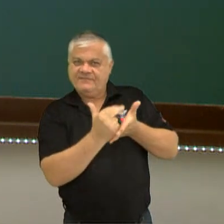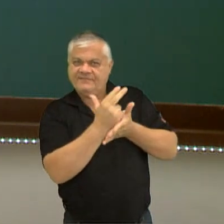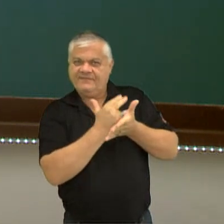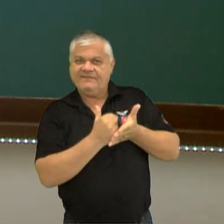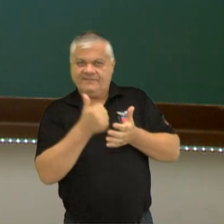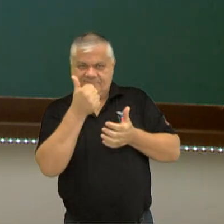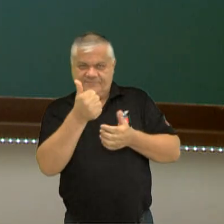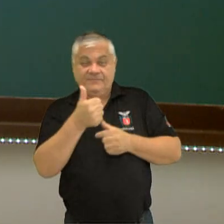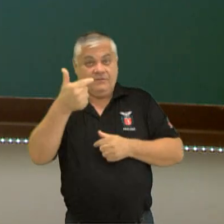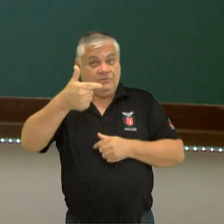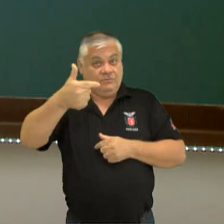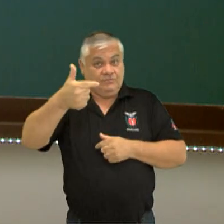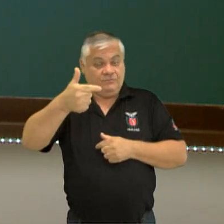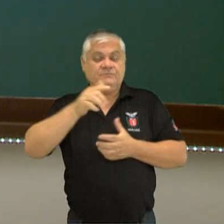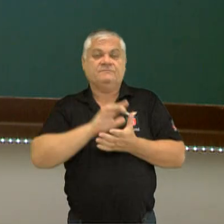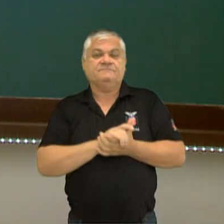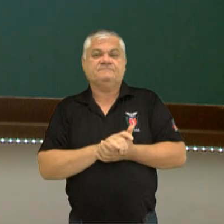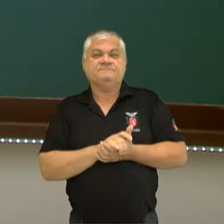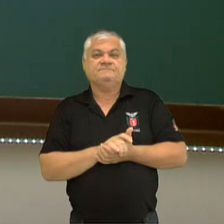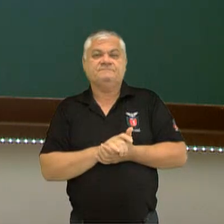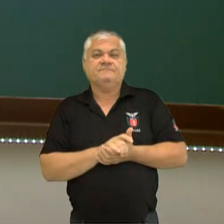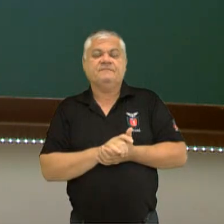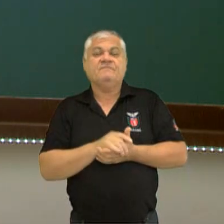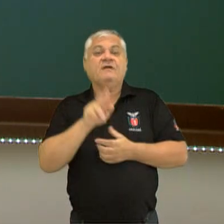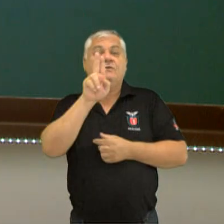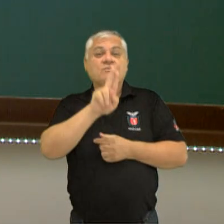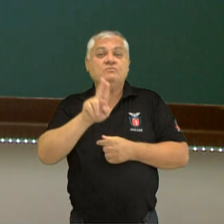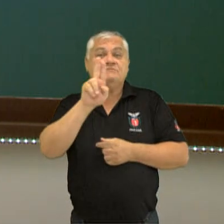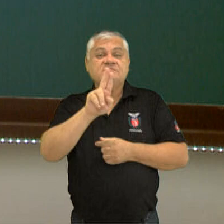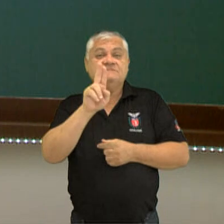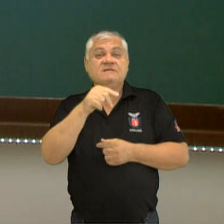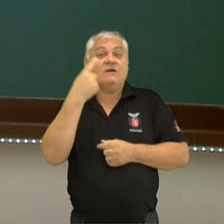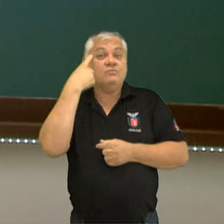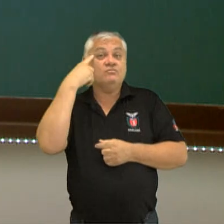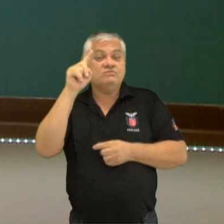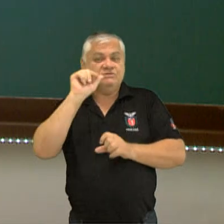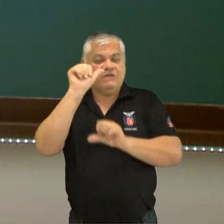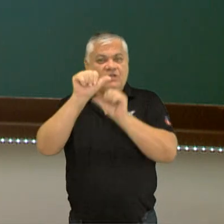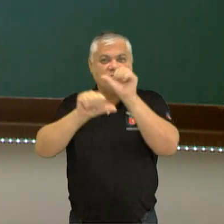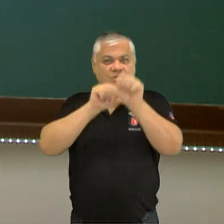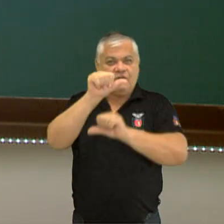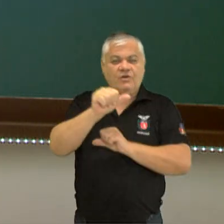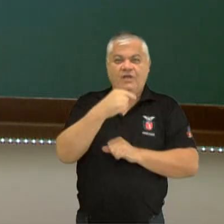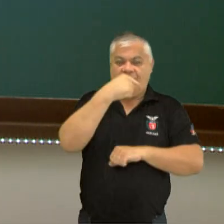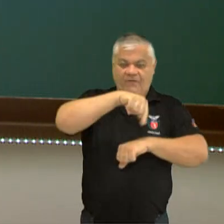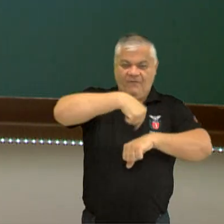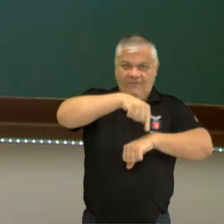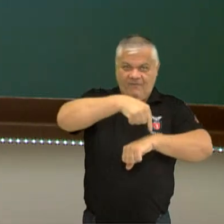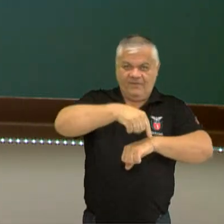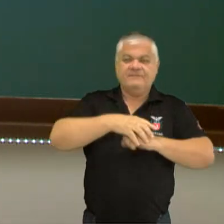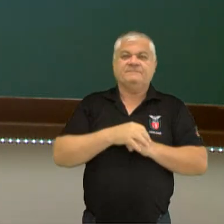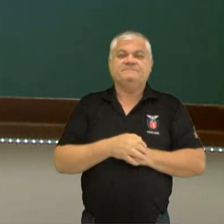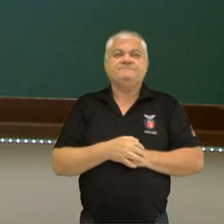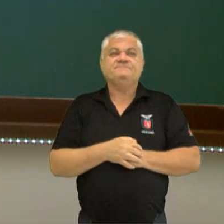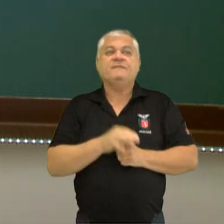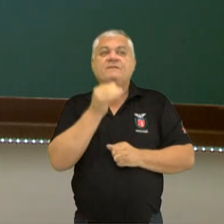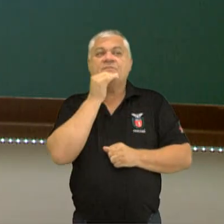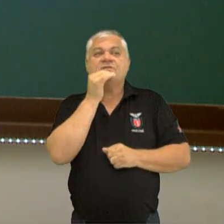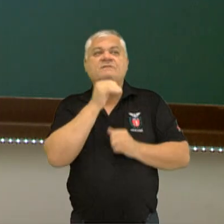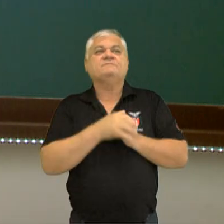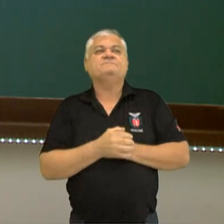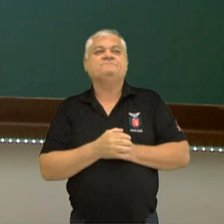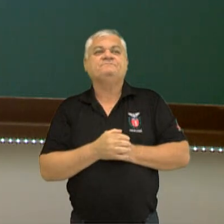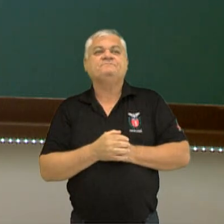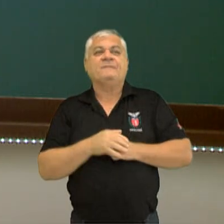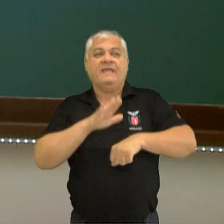que foi a tabela que vocês calcularam. Então, nós vamos usar o dia em horas. Então, para isso, nós vamos nomear as variáveis. O que que a gente tem?